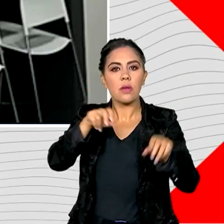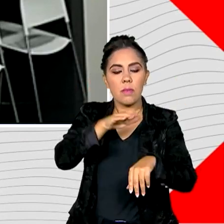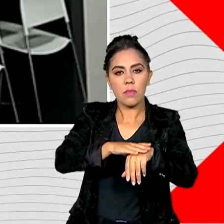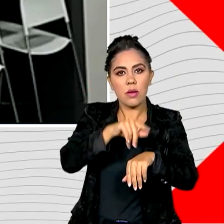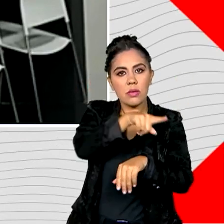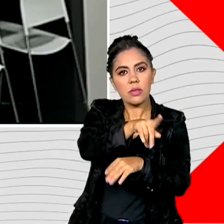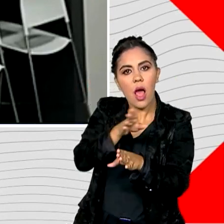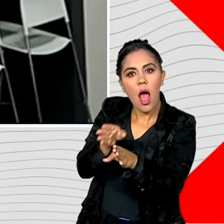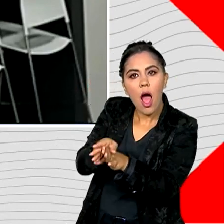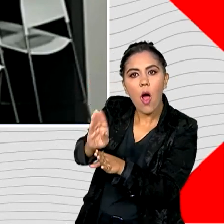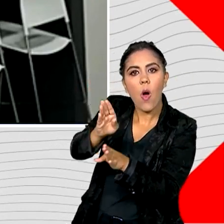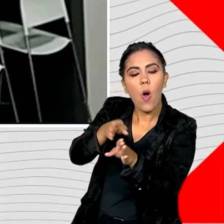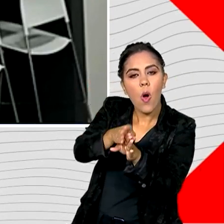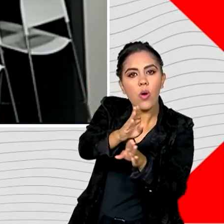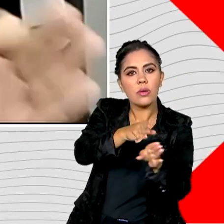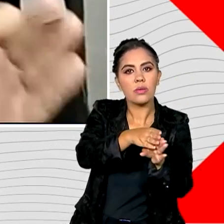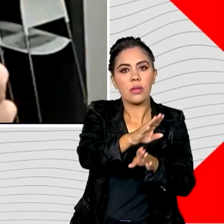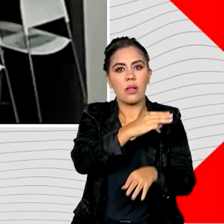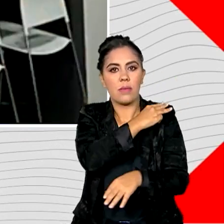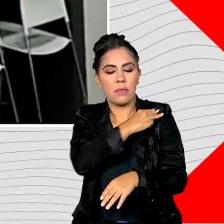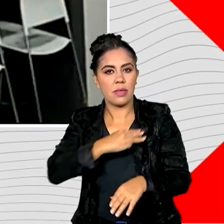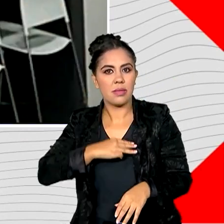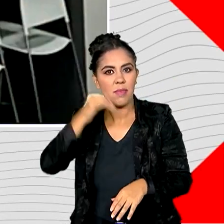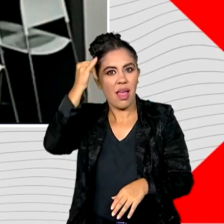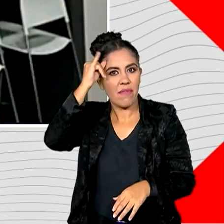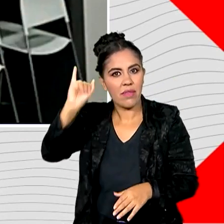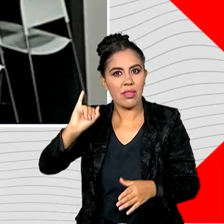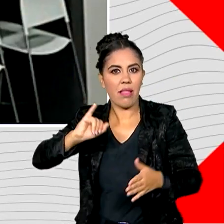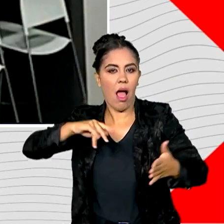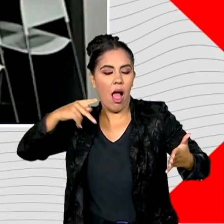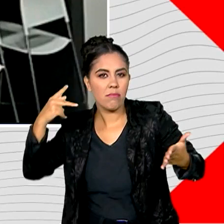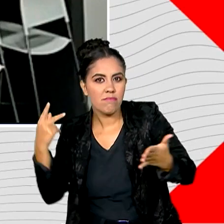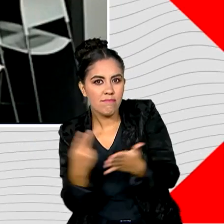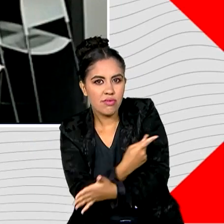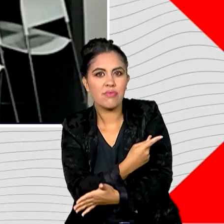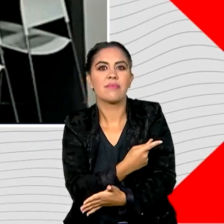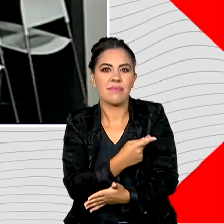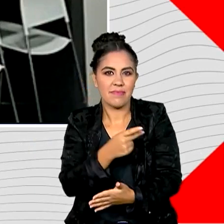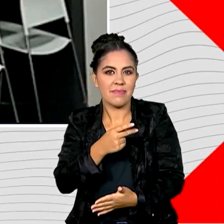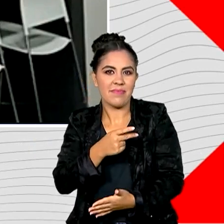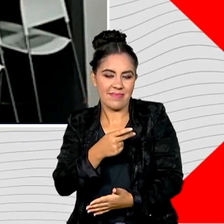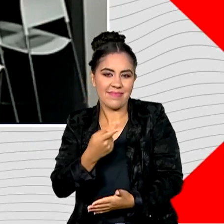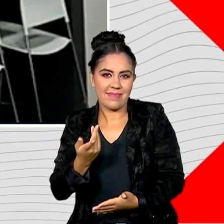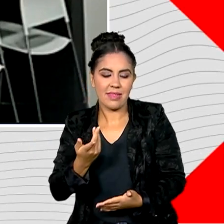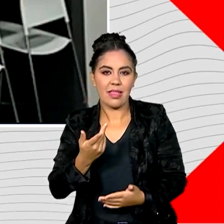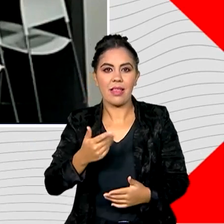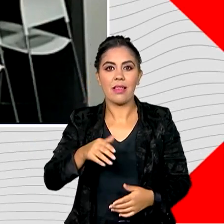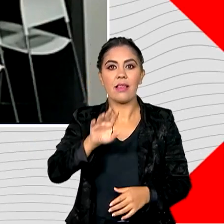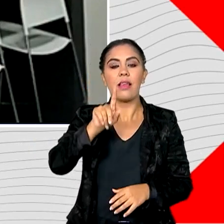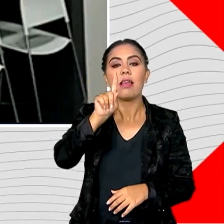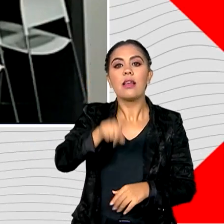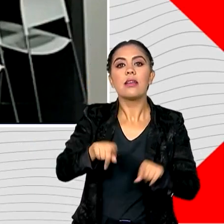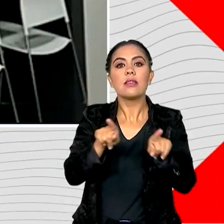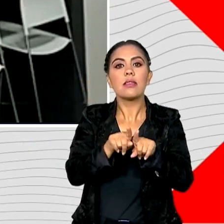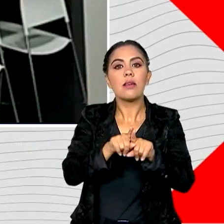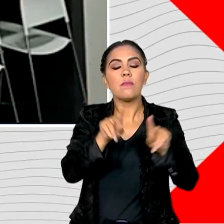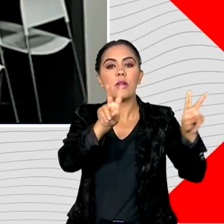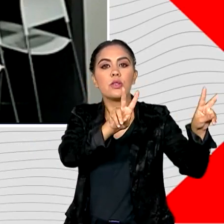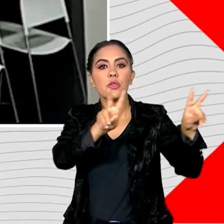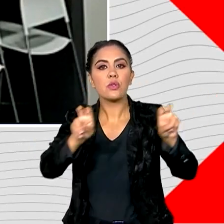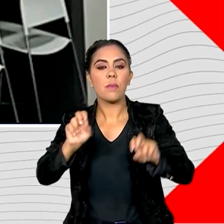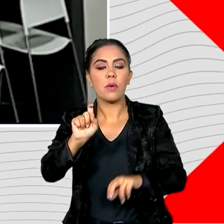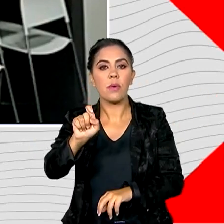próprios ministros de que não vai dar merda, né? O famoso VDM. E a segunda pergunta é relacionado ao ex-ministro